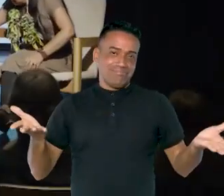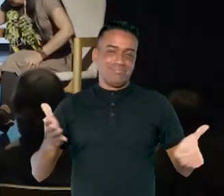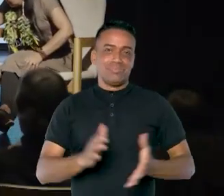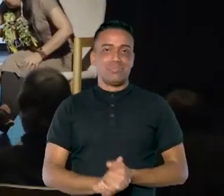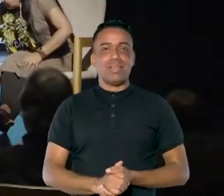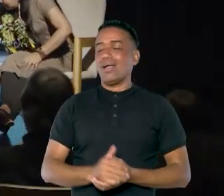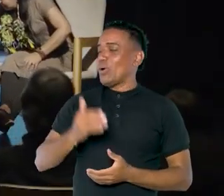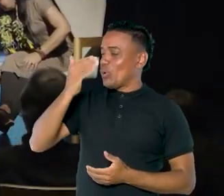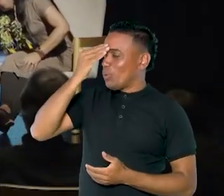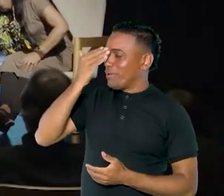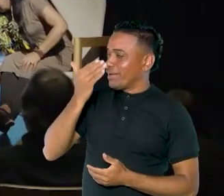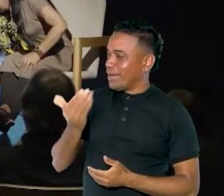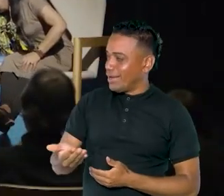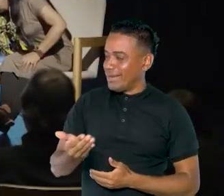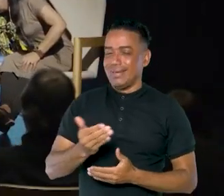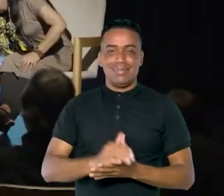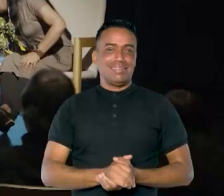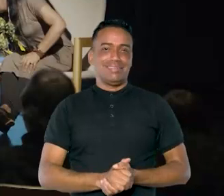Obrigada, Elisângela.